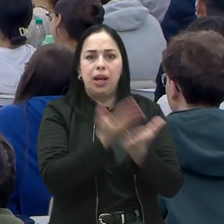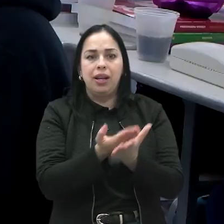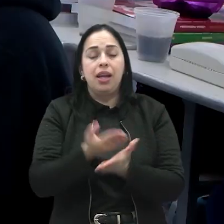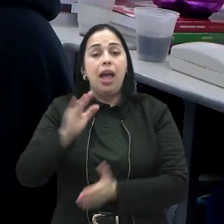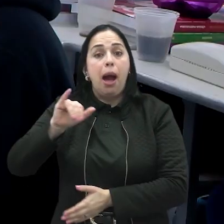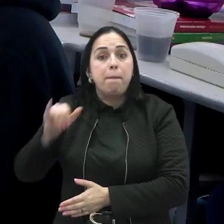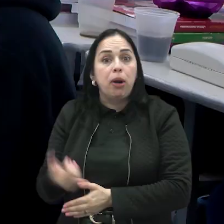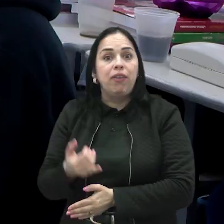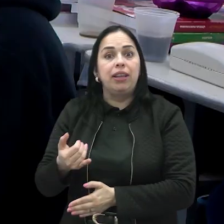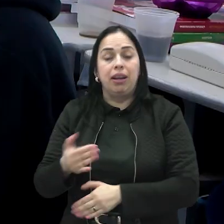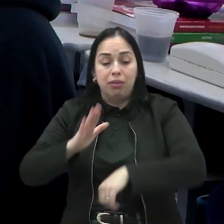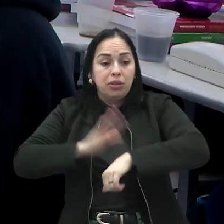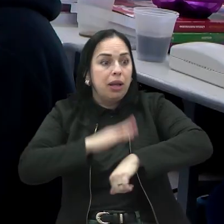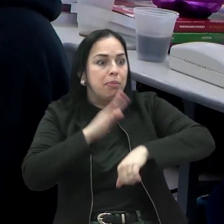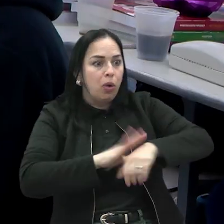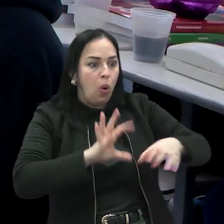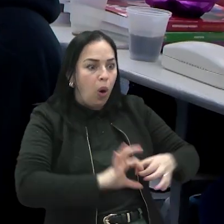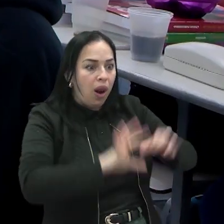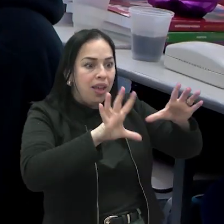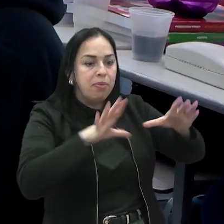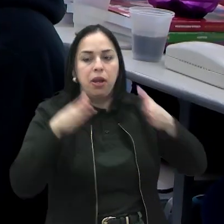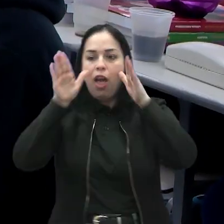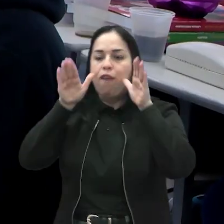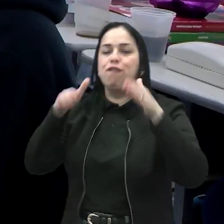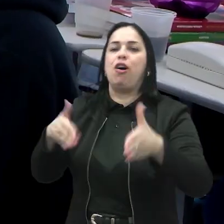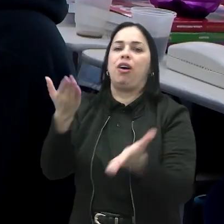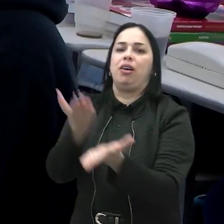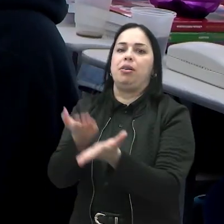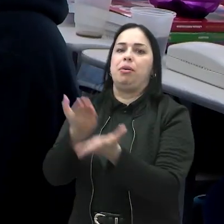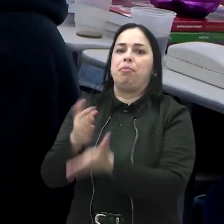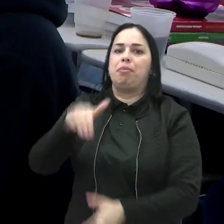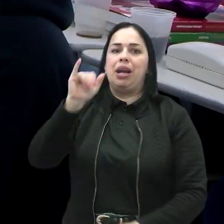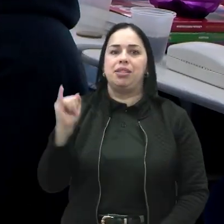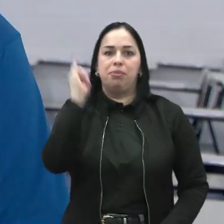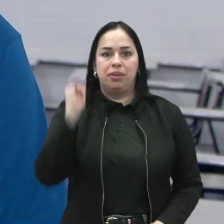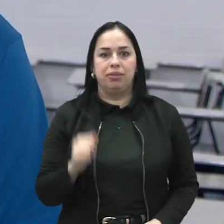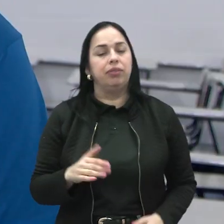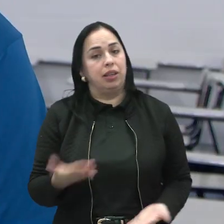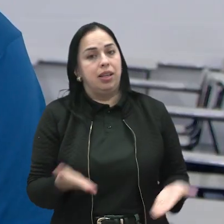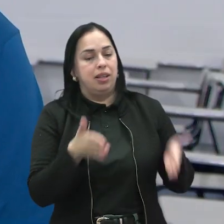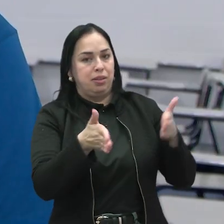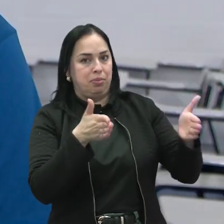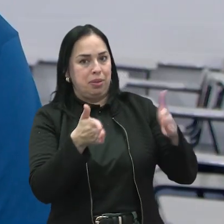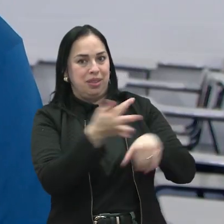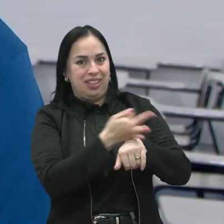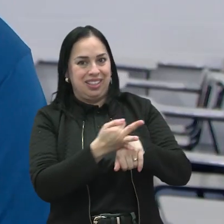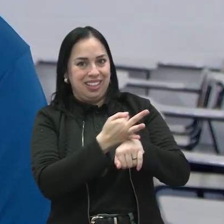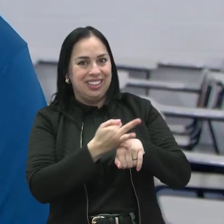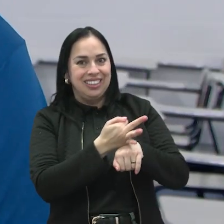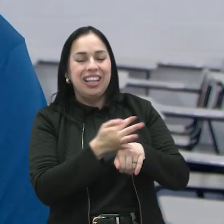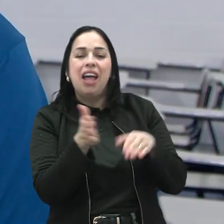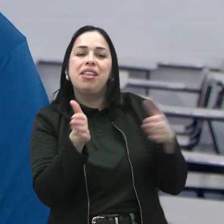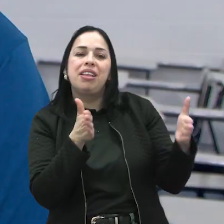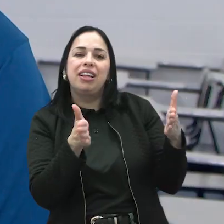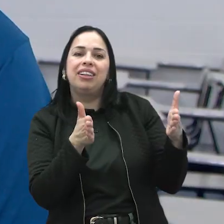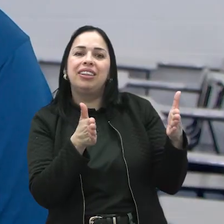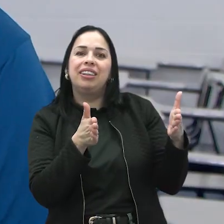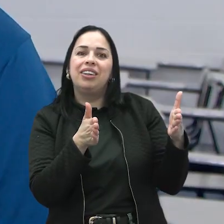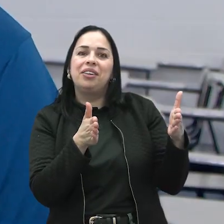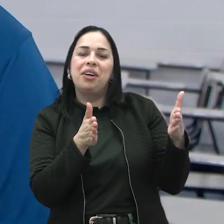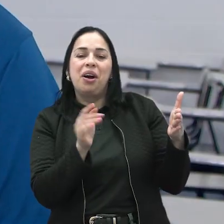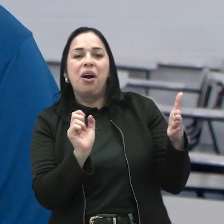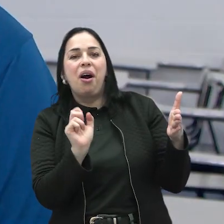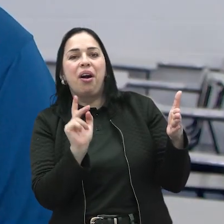é aproveitar o tempo livre para focar no que realmente importa. As férias, como eu comentei um pouco, é aquele período